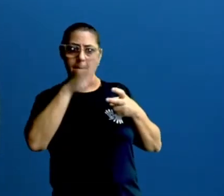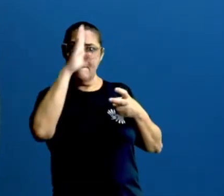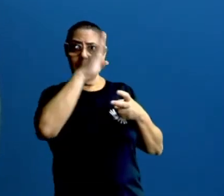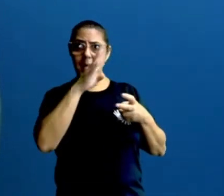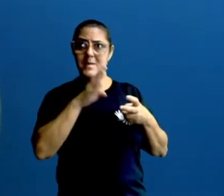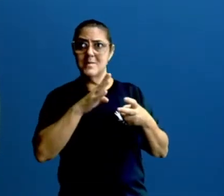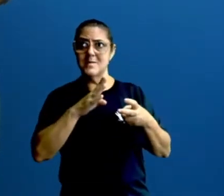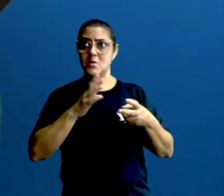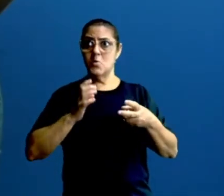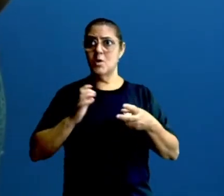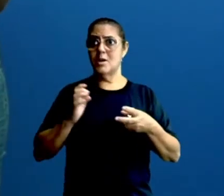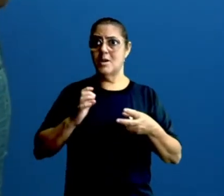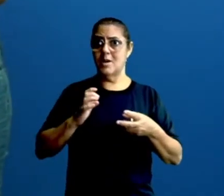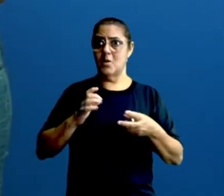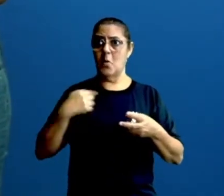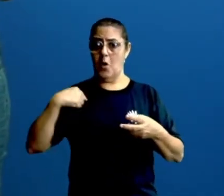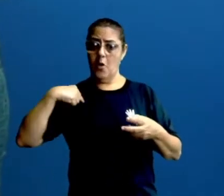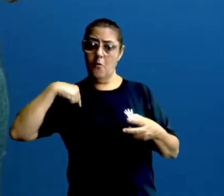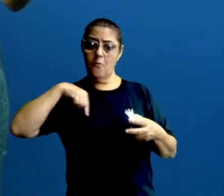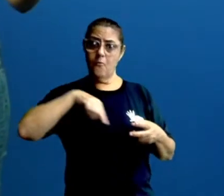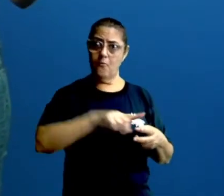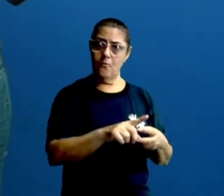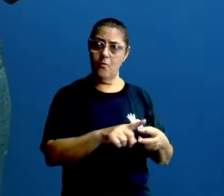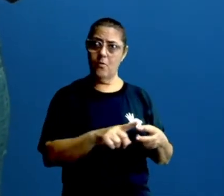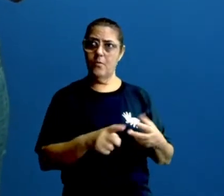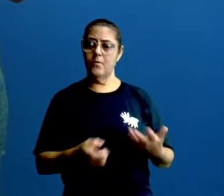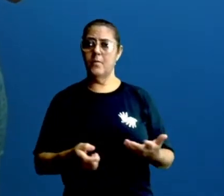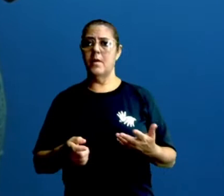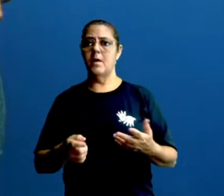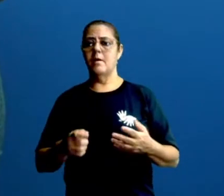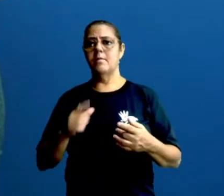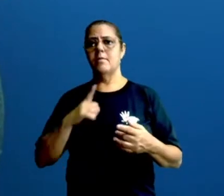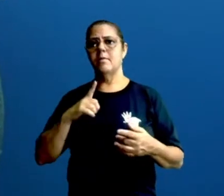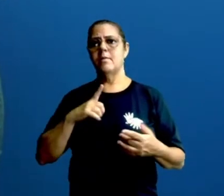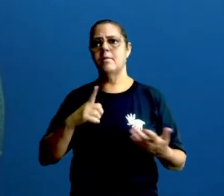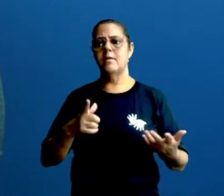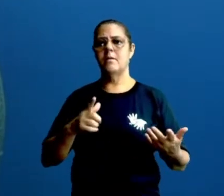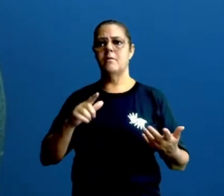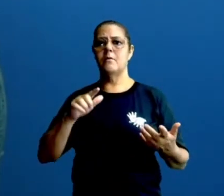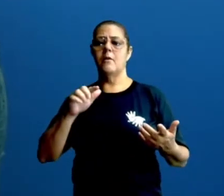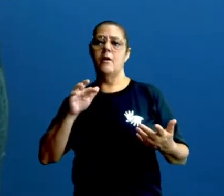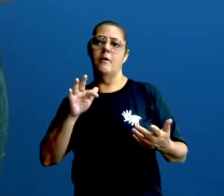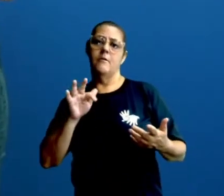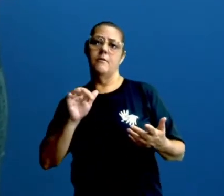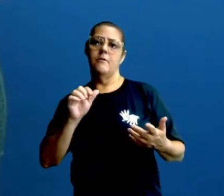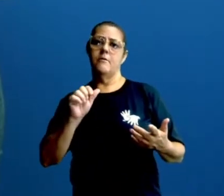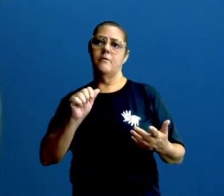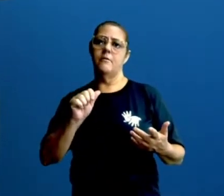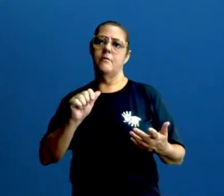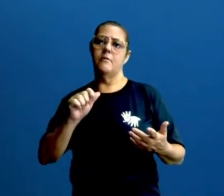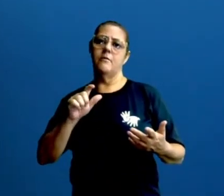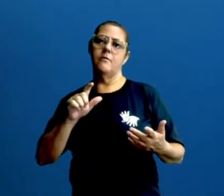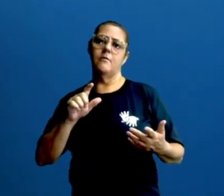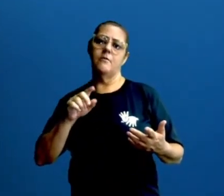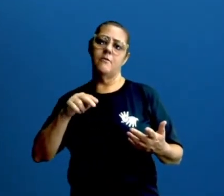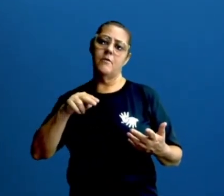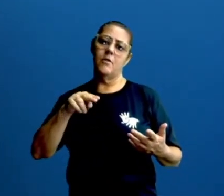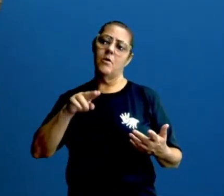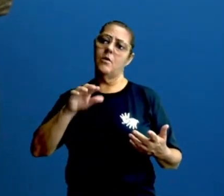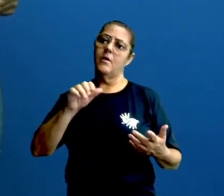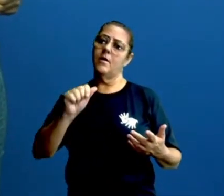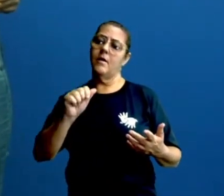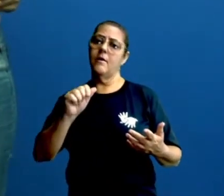Então, inicialmente, a fauna, a flora, ela vai despertar esse interesse,